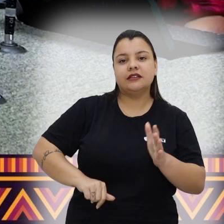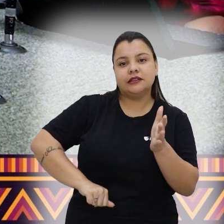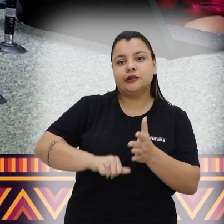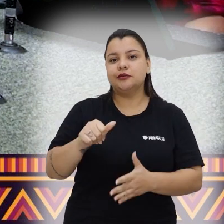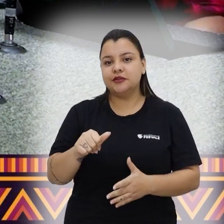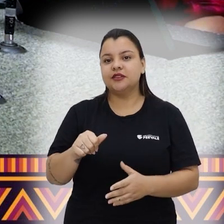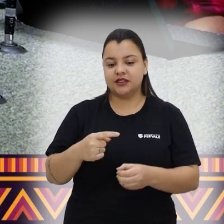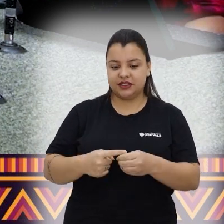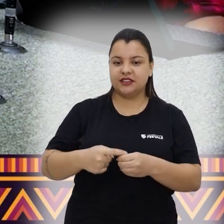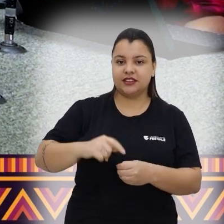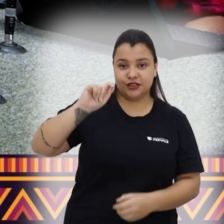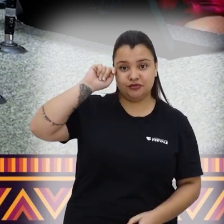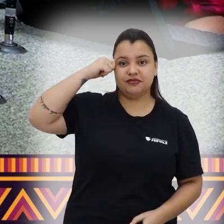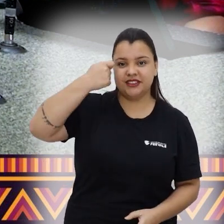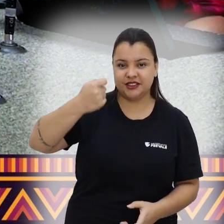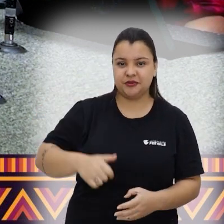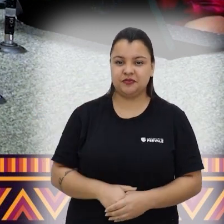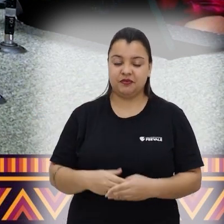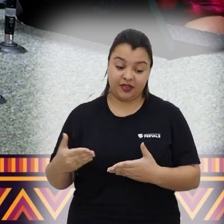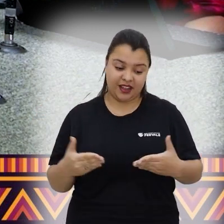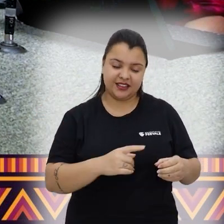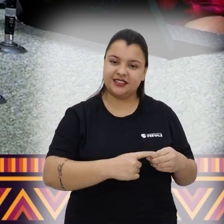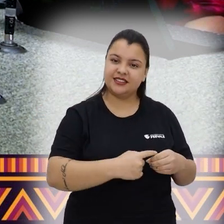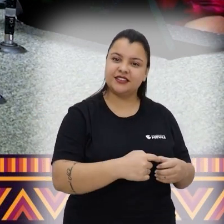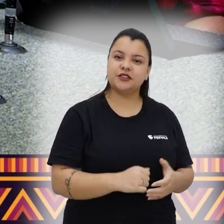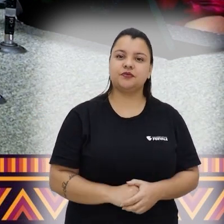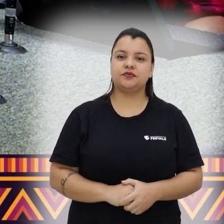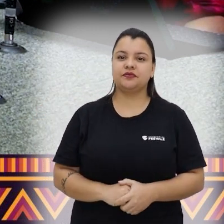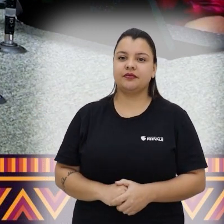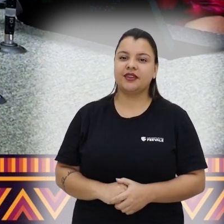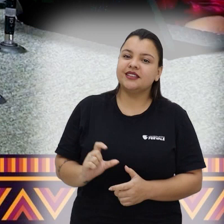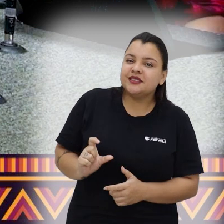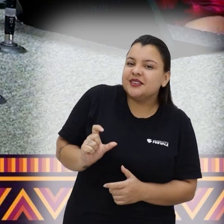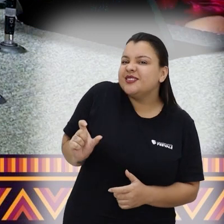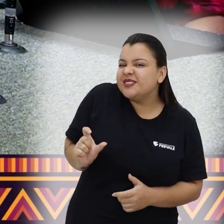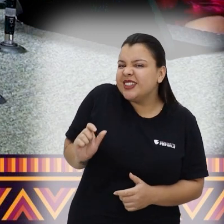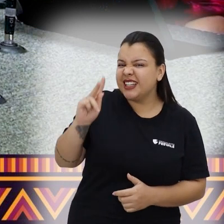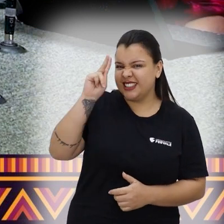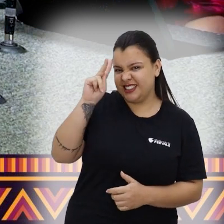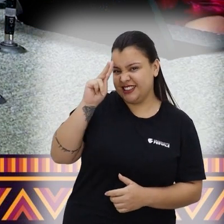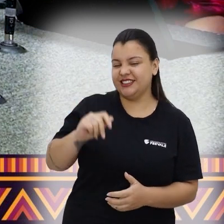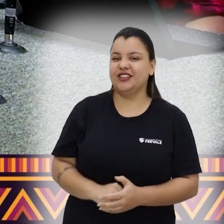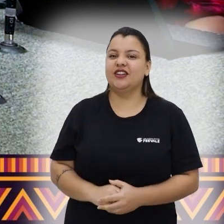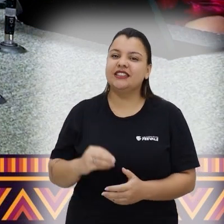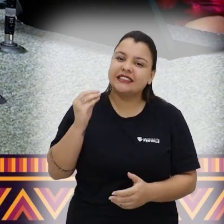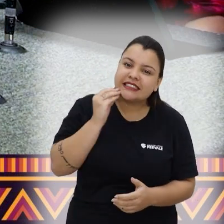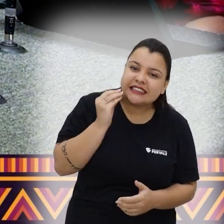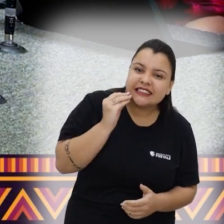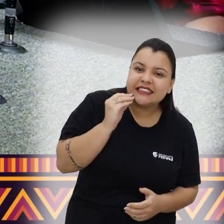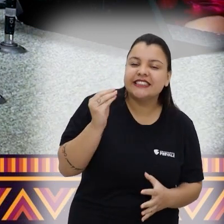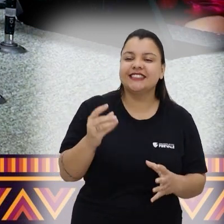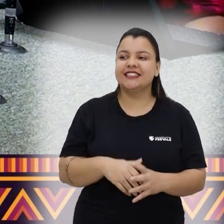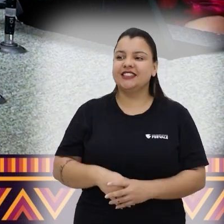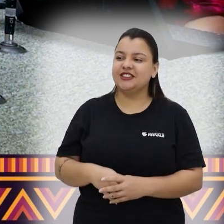cidade, a primeira pessoa negra, né, como cidadão dessa cidade. Essa é a minha pequena trajetória na tentativa de resgate,